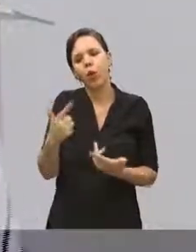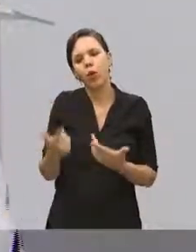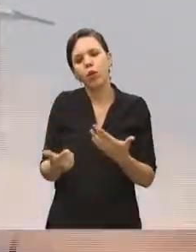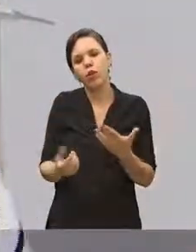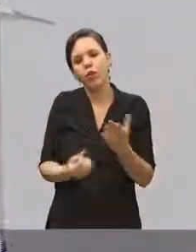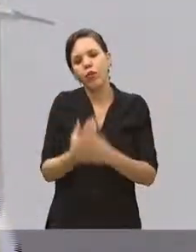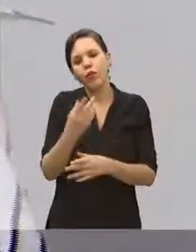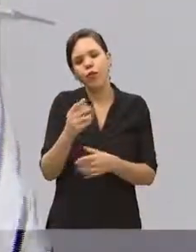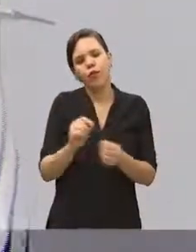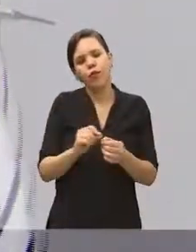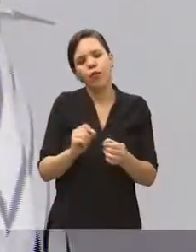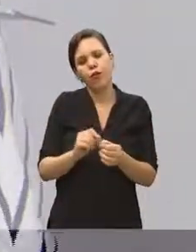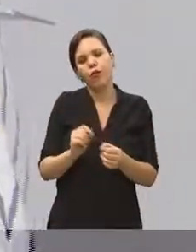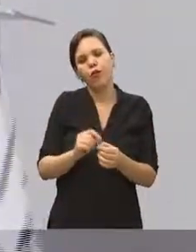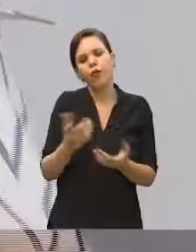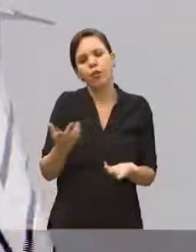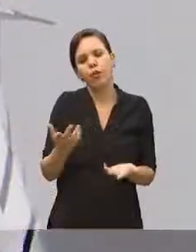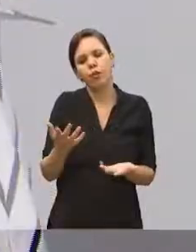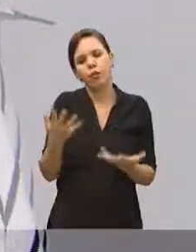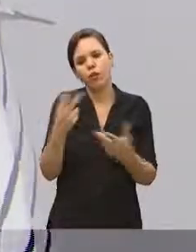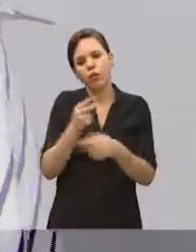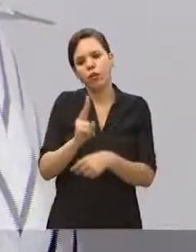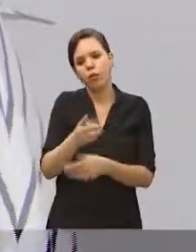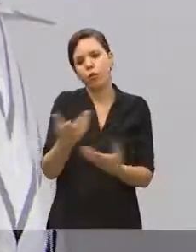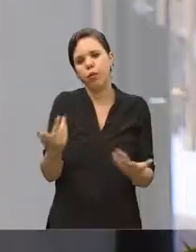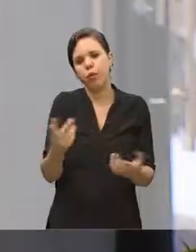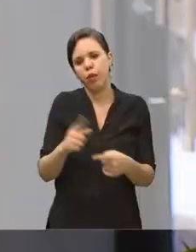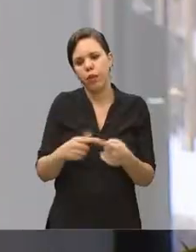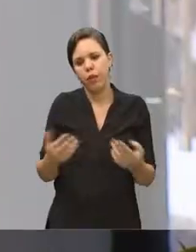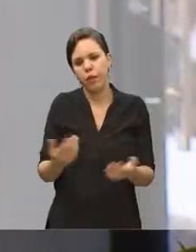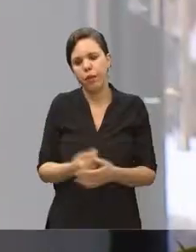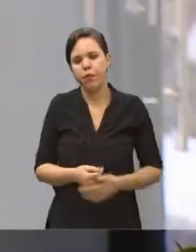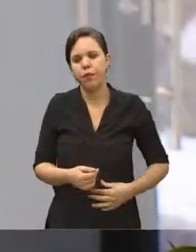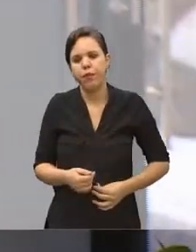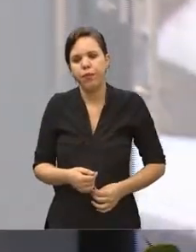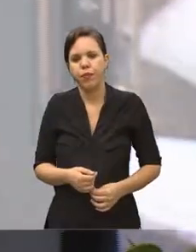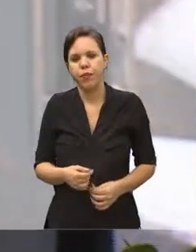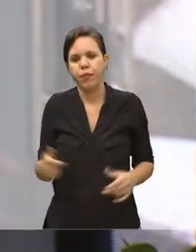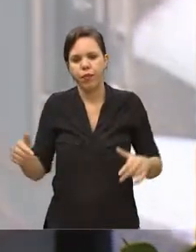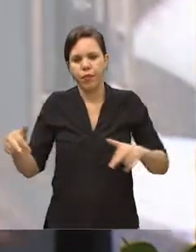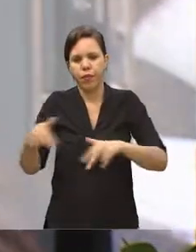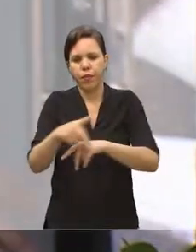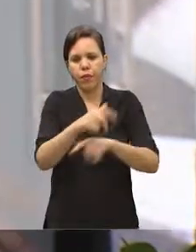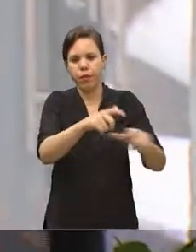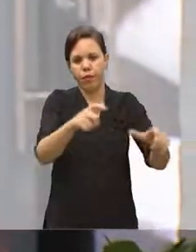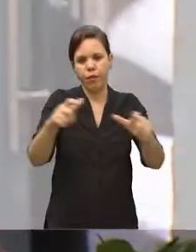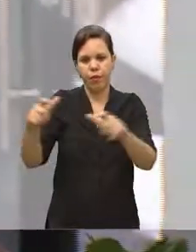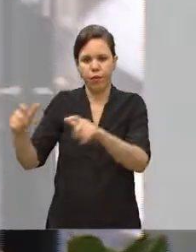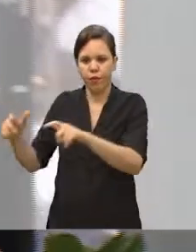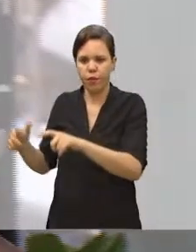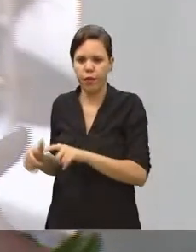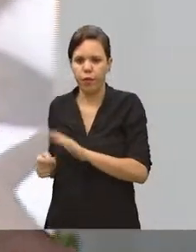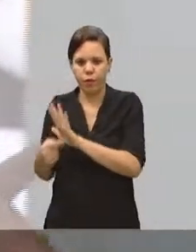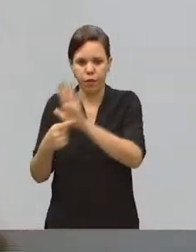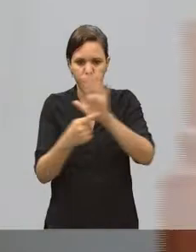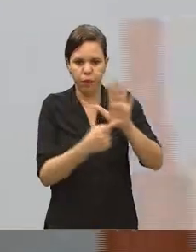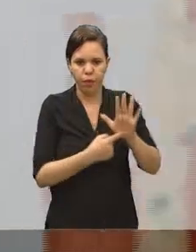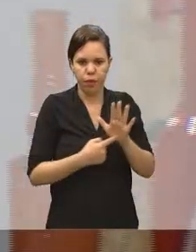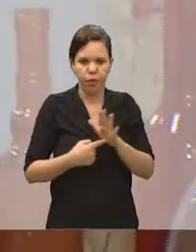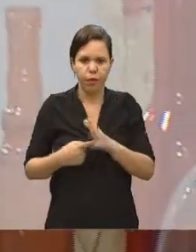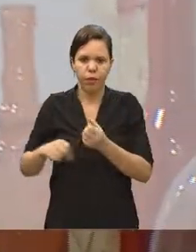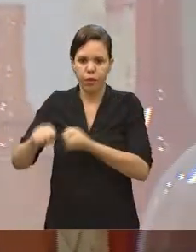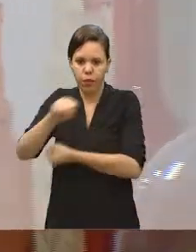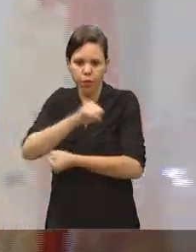uma outra pegada para continuar com o material ali, né? E passeando pelos ambientes da mostra mais sustentável, a